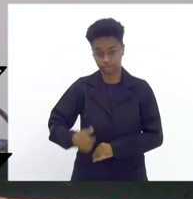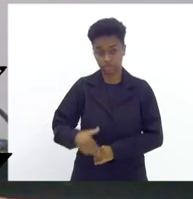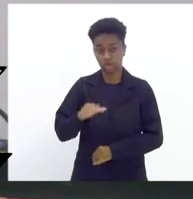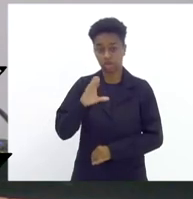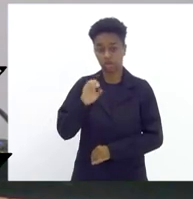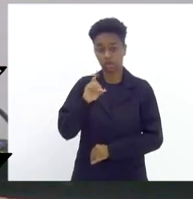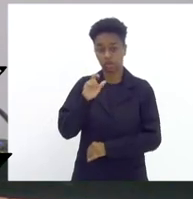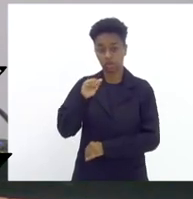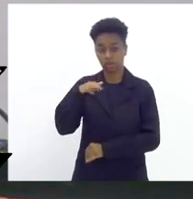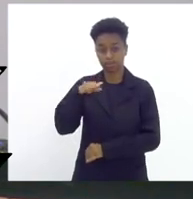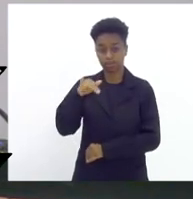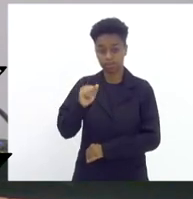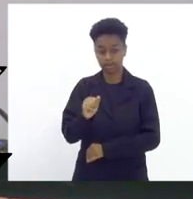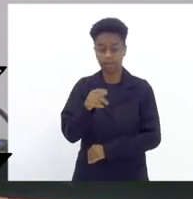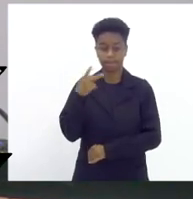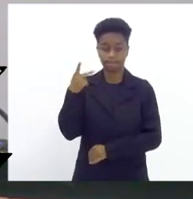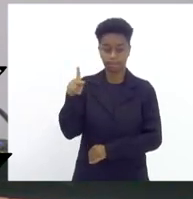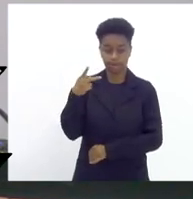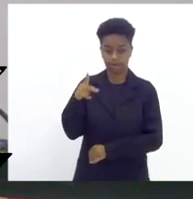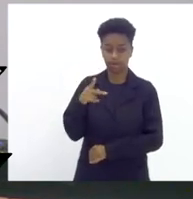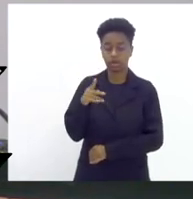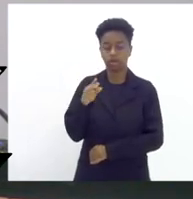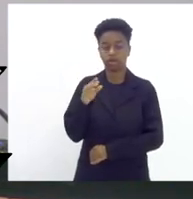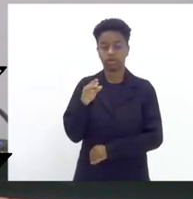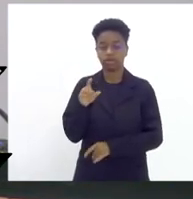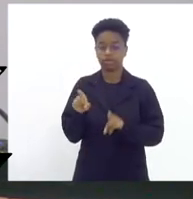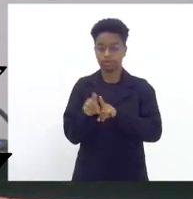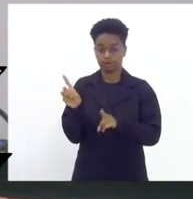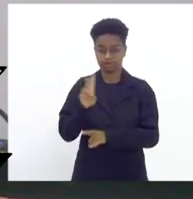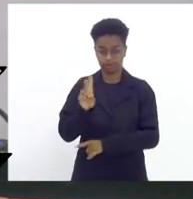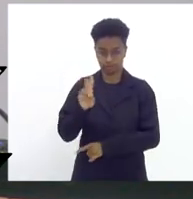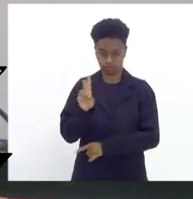República democrática do Congo e Venezuela